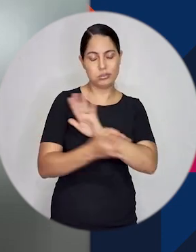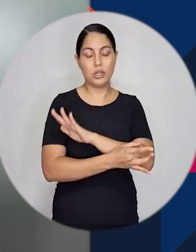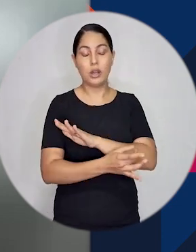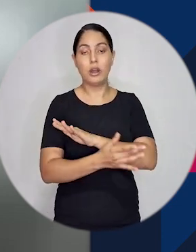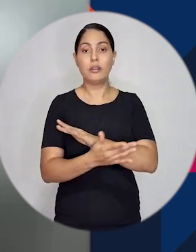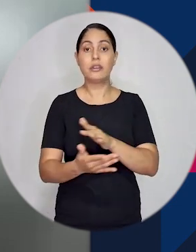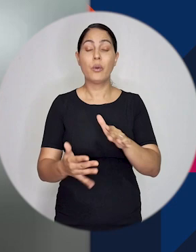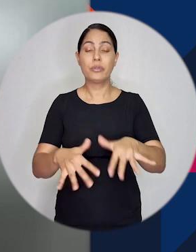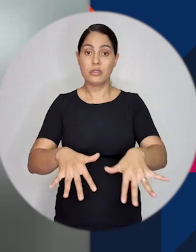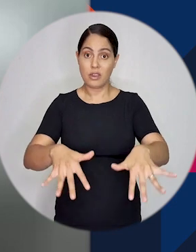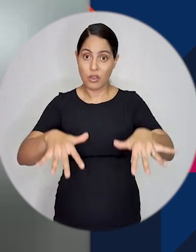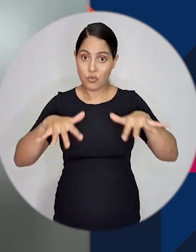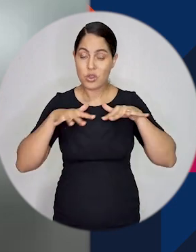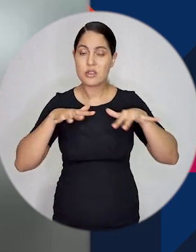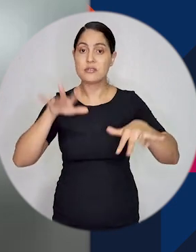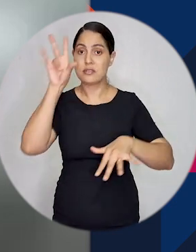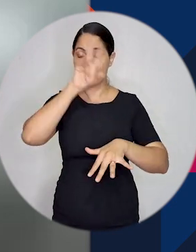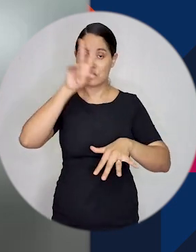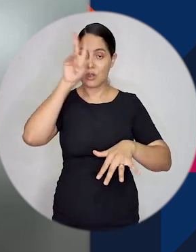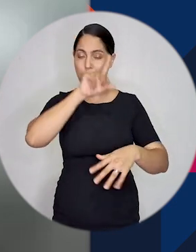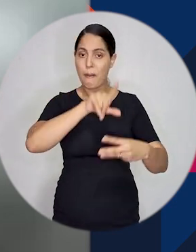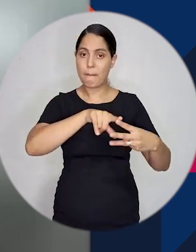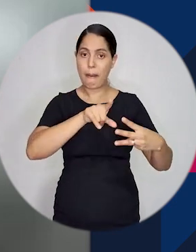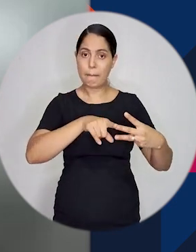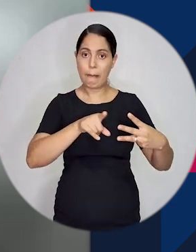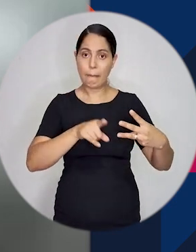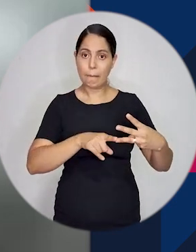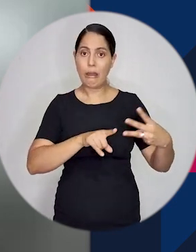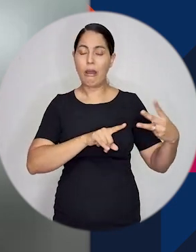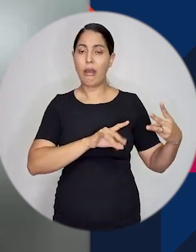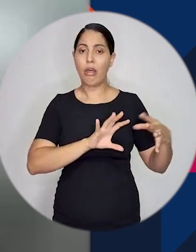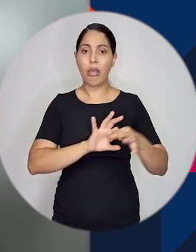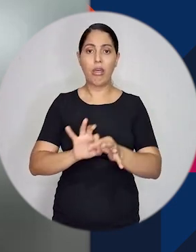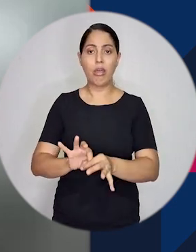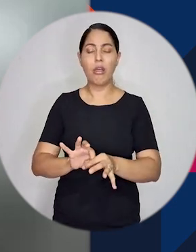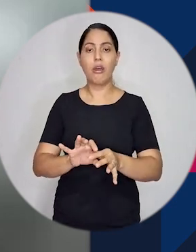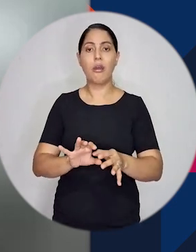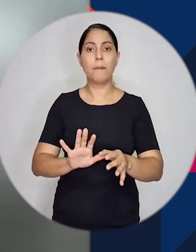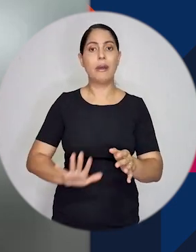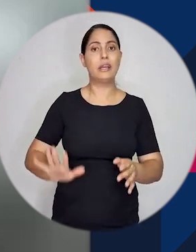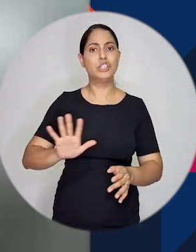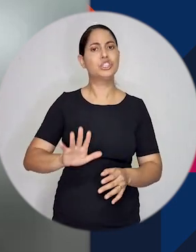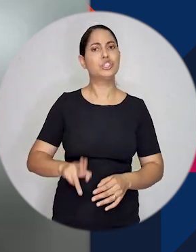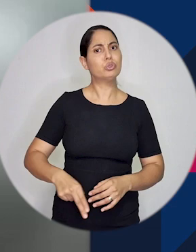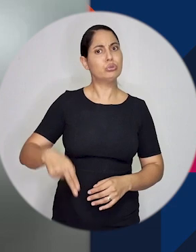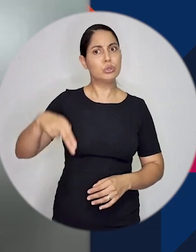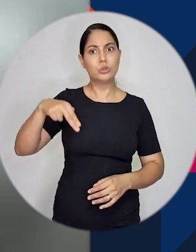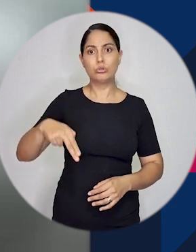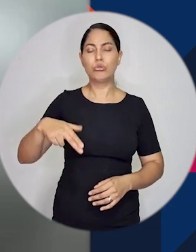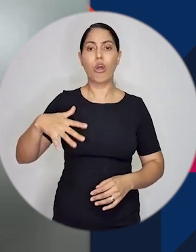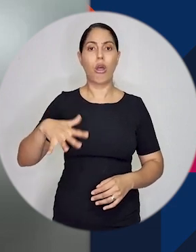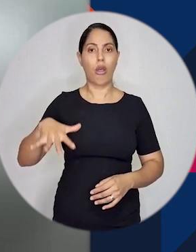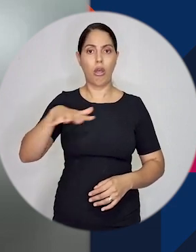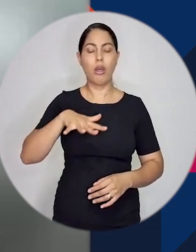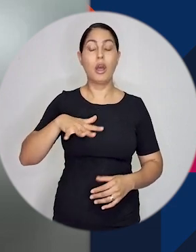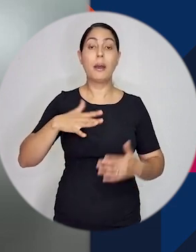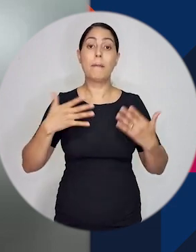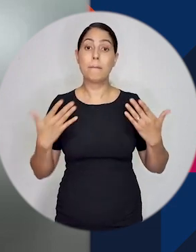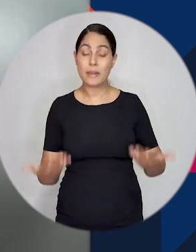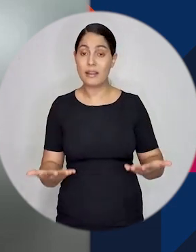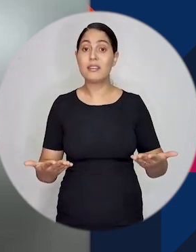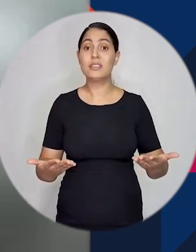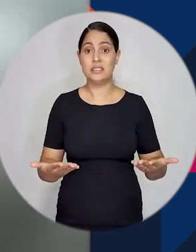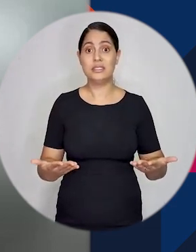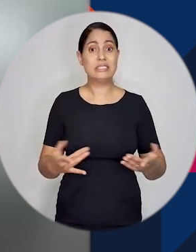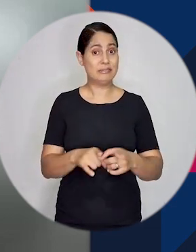uma sessão histórica, porque envolveu um desagravo numa cidade do extremo norte do estado,